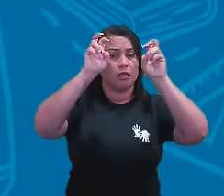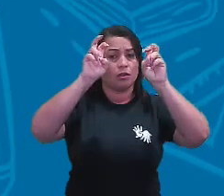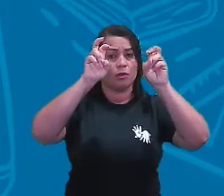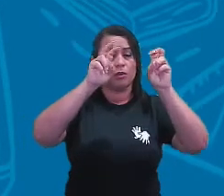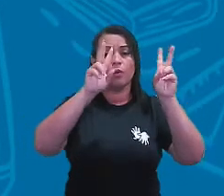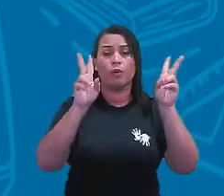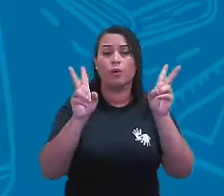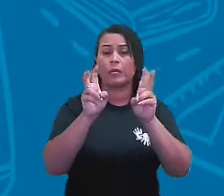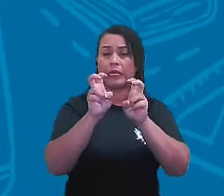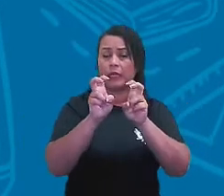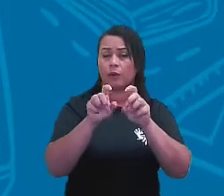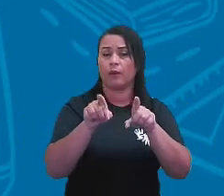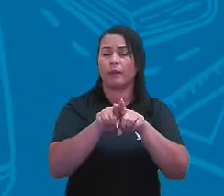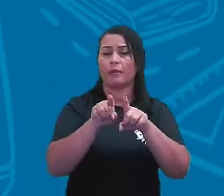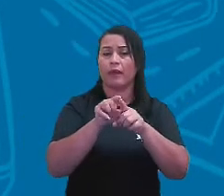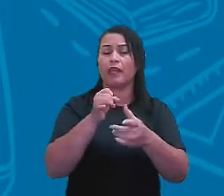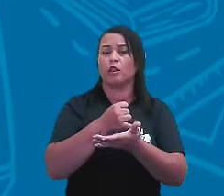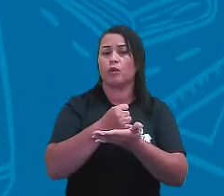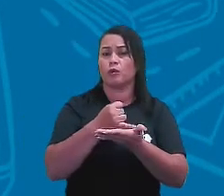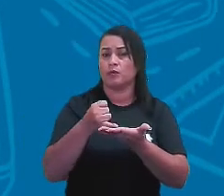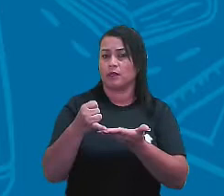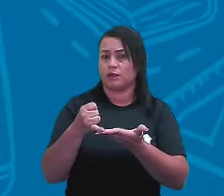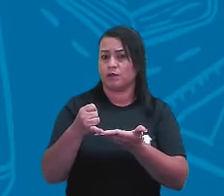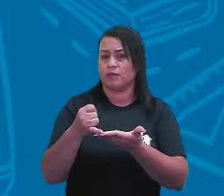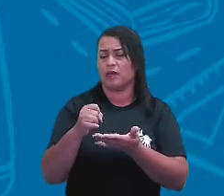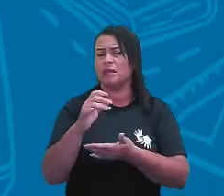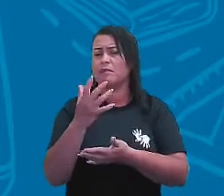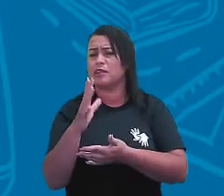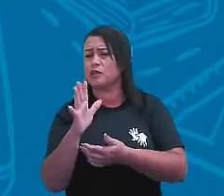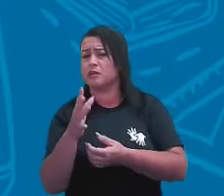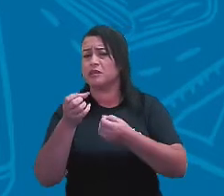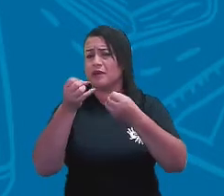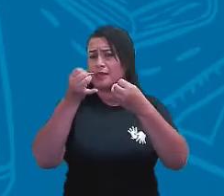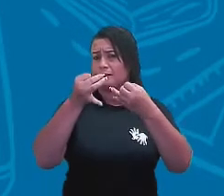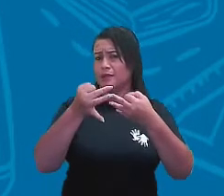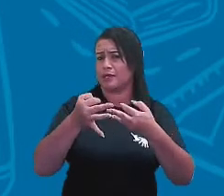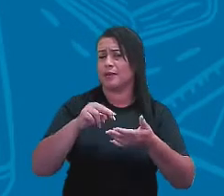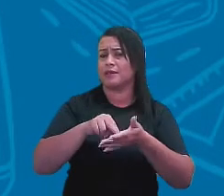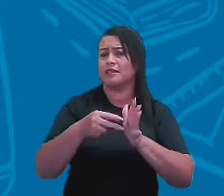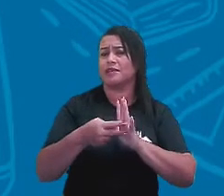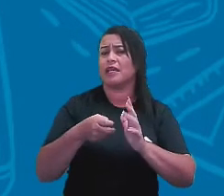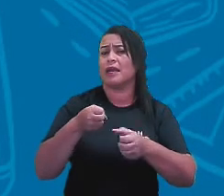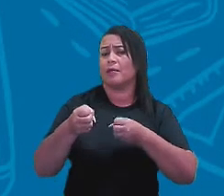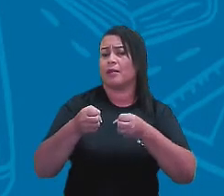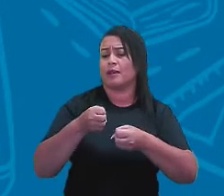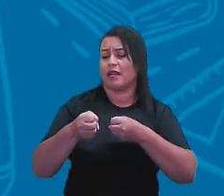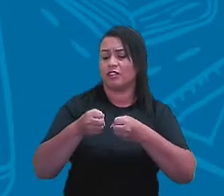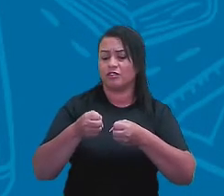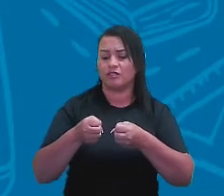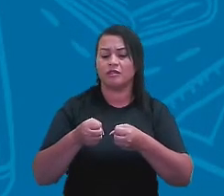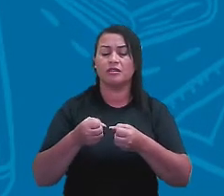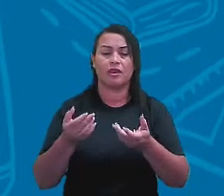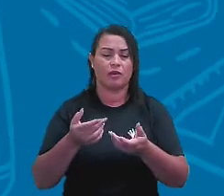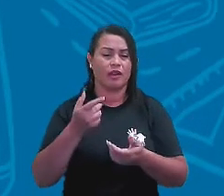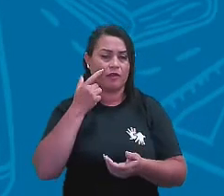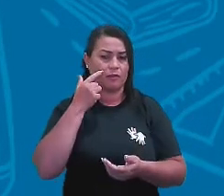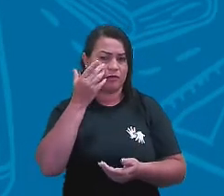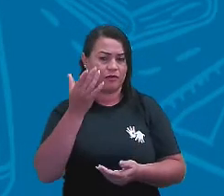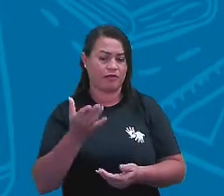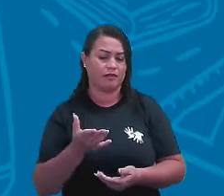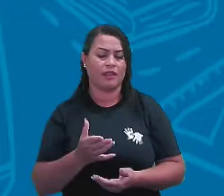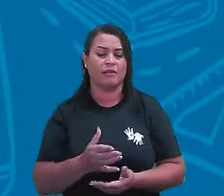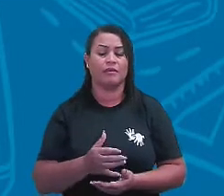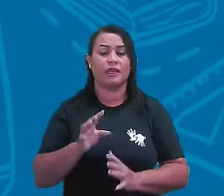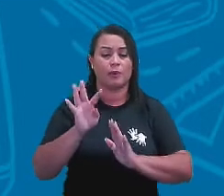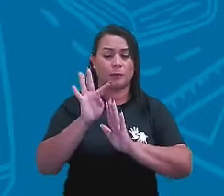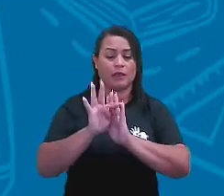a introdução, onde diz mais ou menos o que vai falar a reportagem. E agora segue o corpo da reportagem,